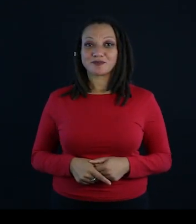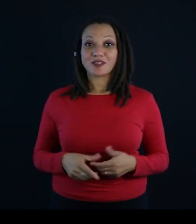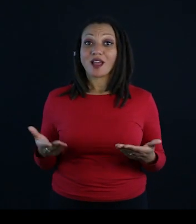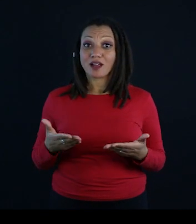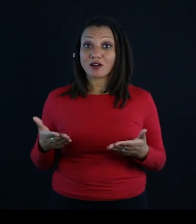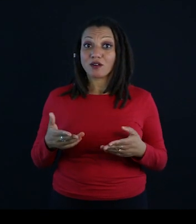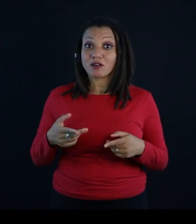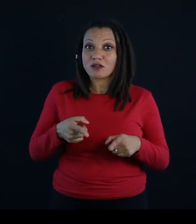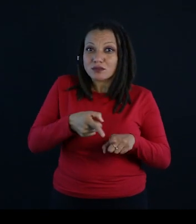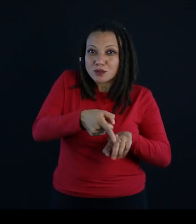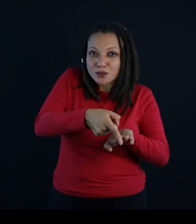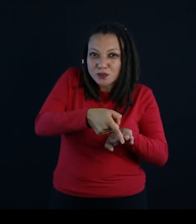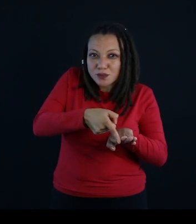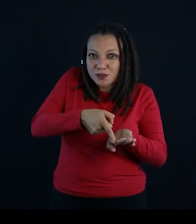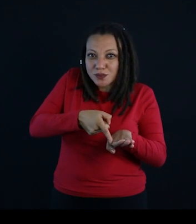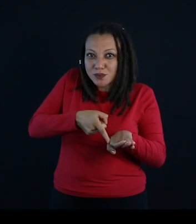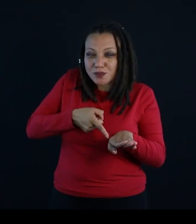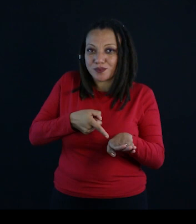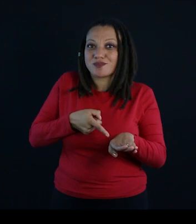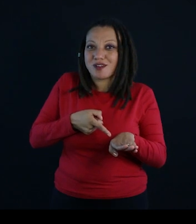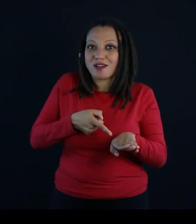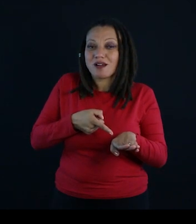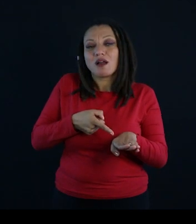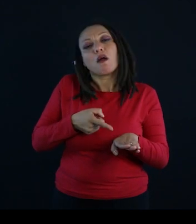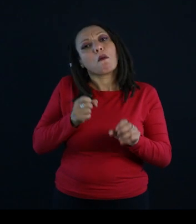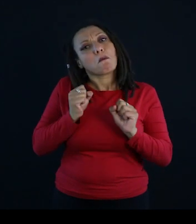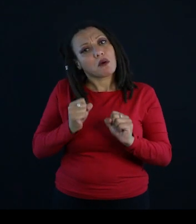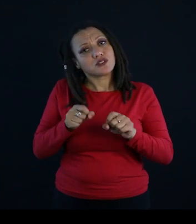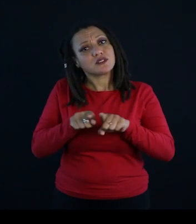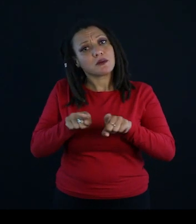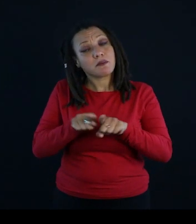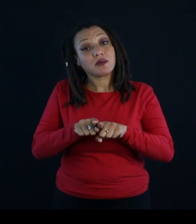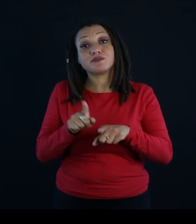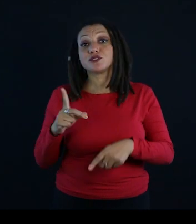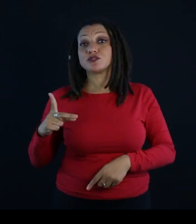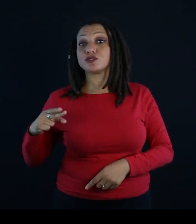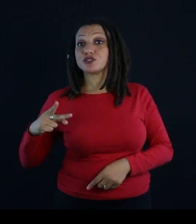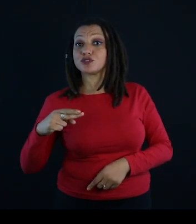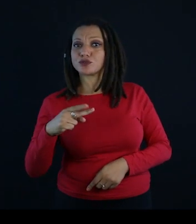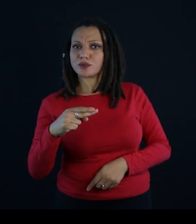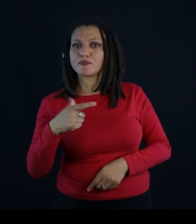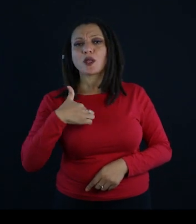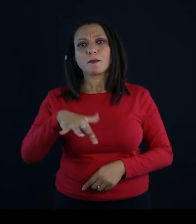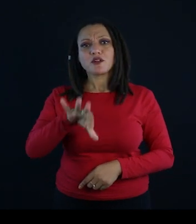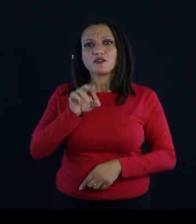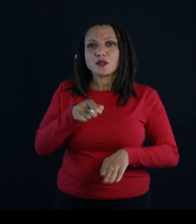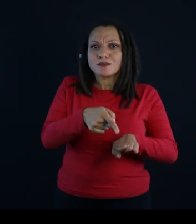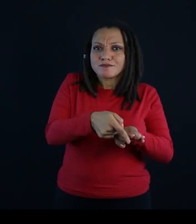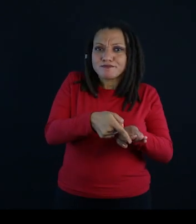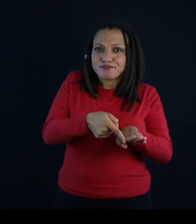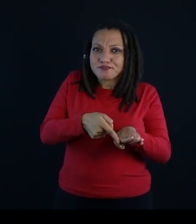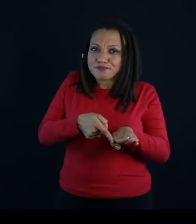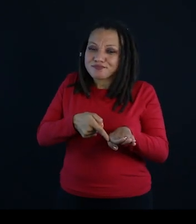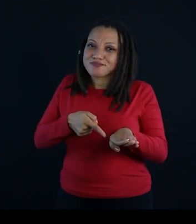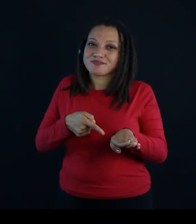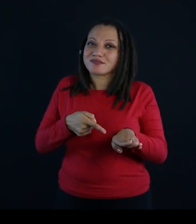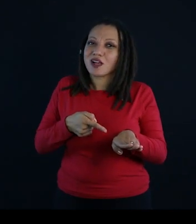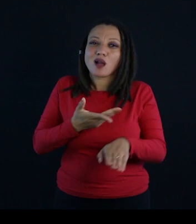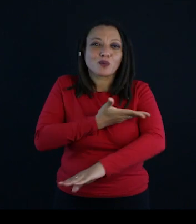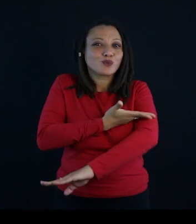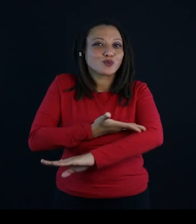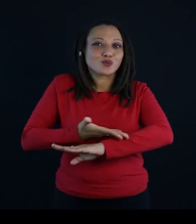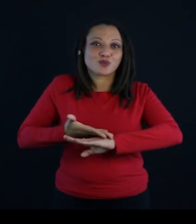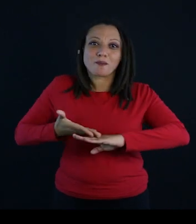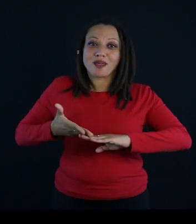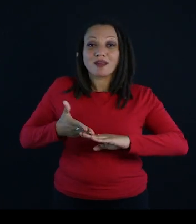E a gente vai cortar com estilete. Se você quiser, pode cortar com tesoura, tá, gente? Eu gosto de cortar com estilete aqui porque eu já tô